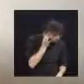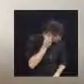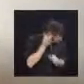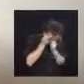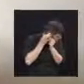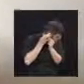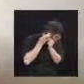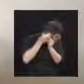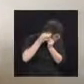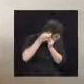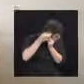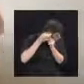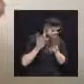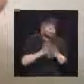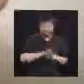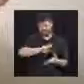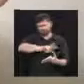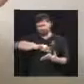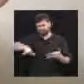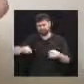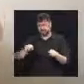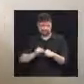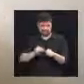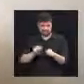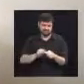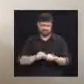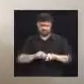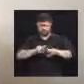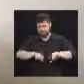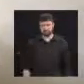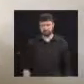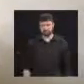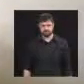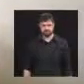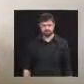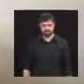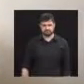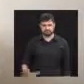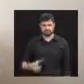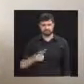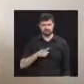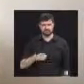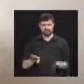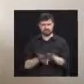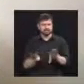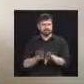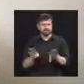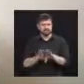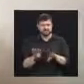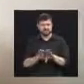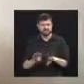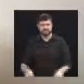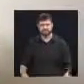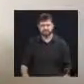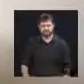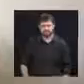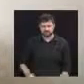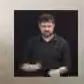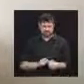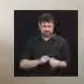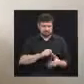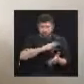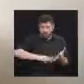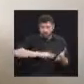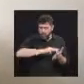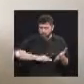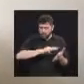pode fazer implantação do cabelo, você pode fazer Begma, Lambda, né? Você pode fazer